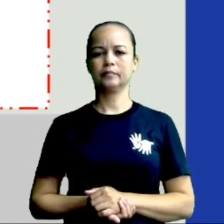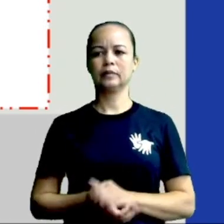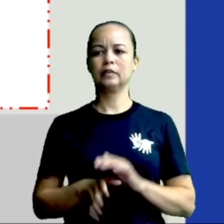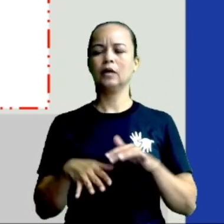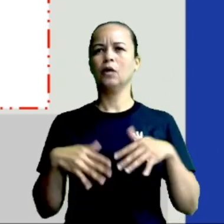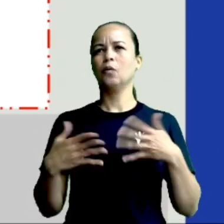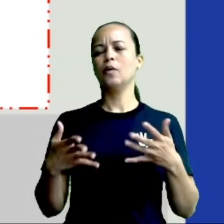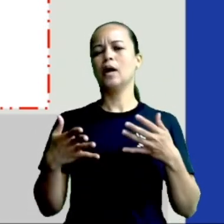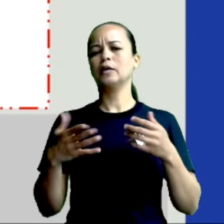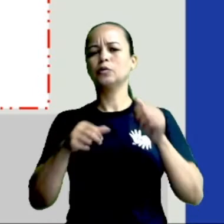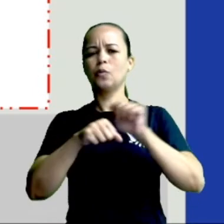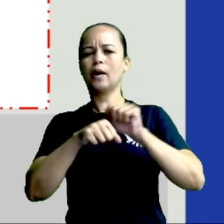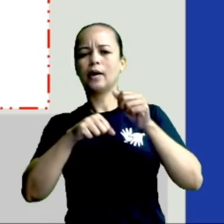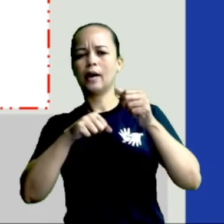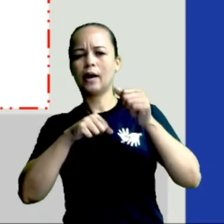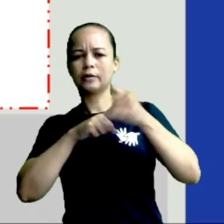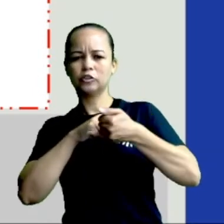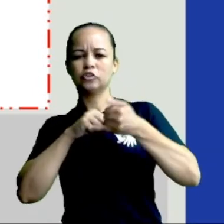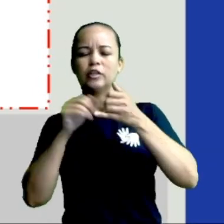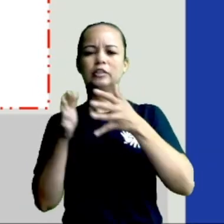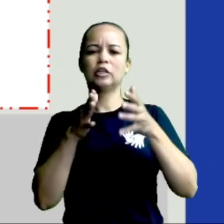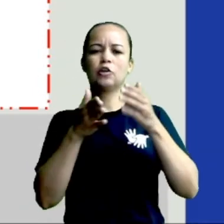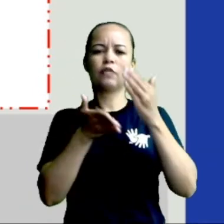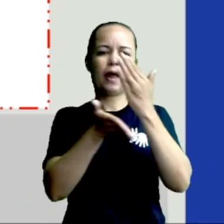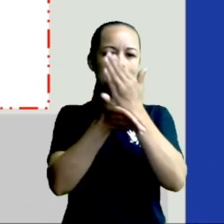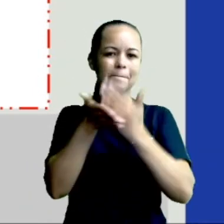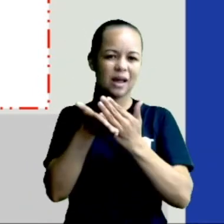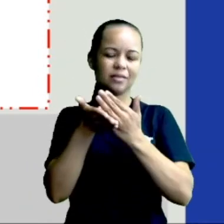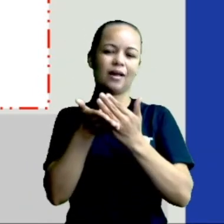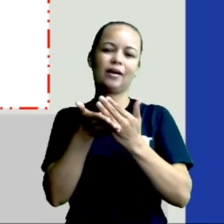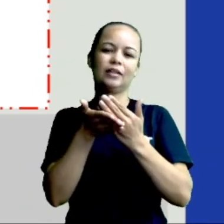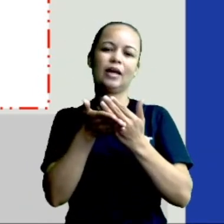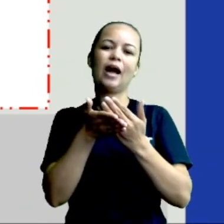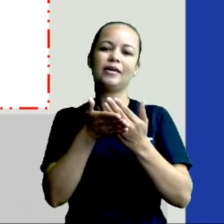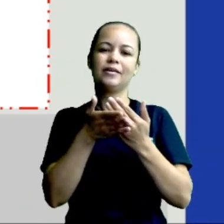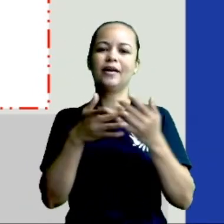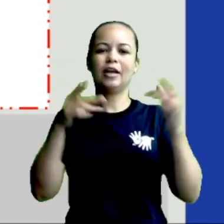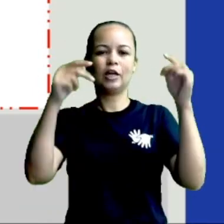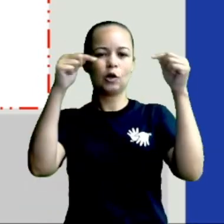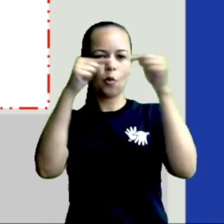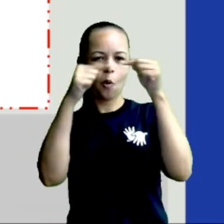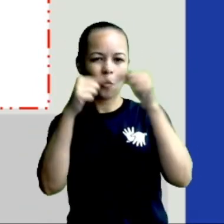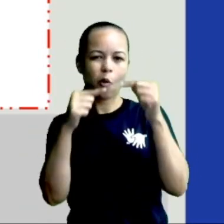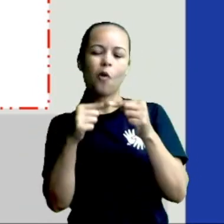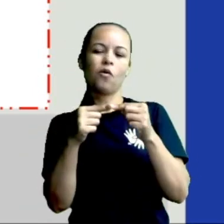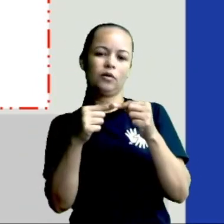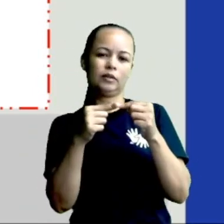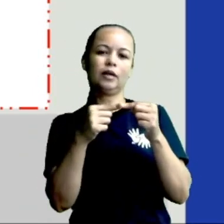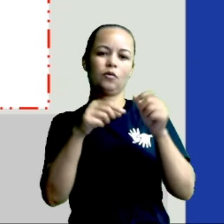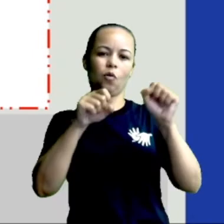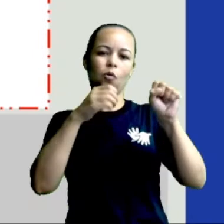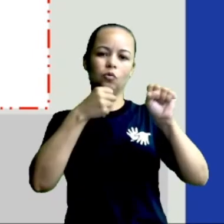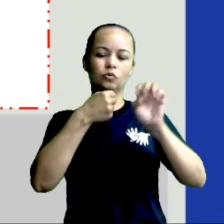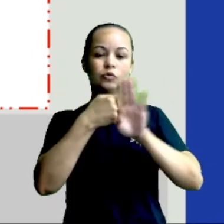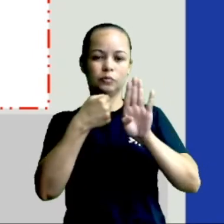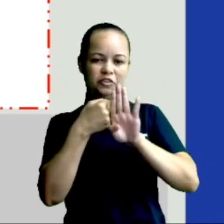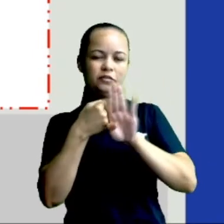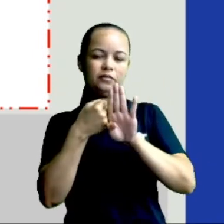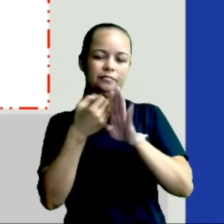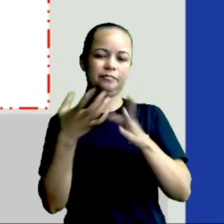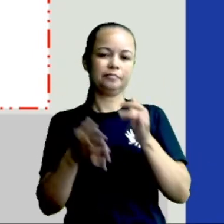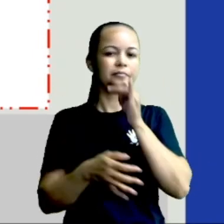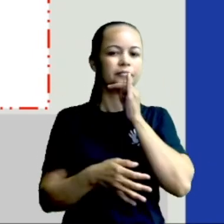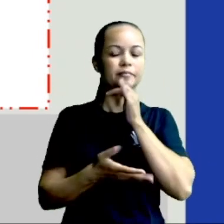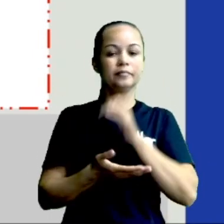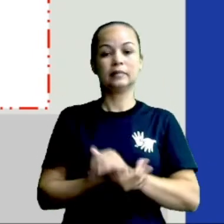Quando adjetivo significa metade, aí ele vai concordar, a gente faz a mudança, certo? Concorda com o substantivo. Por exemplo,